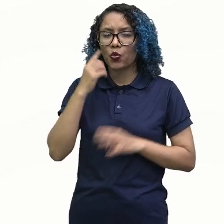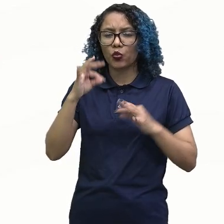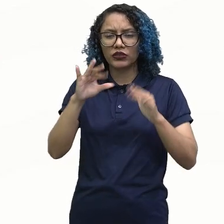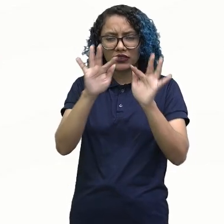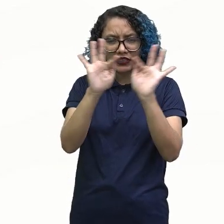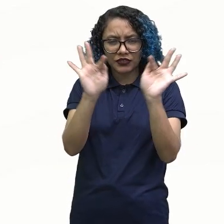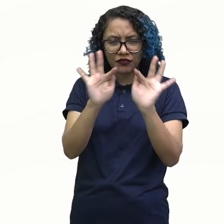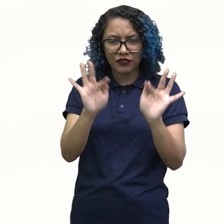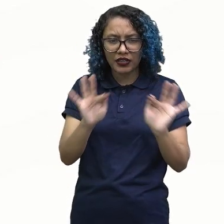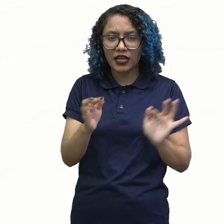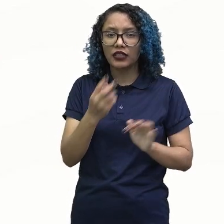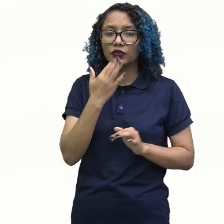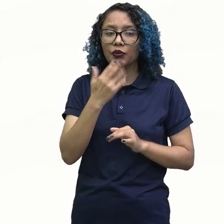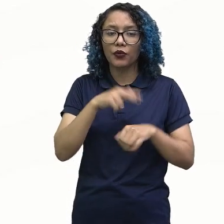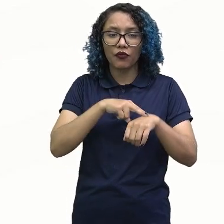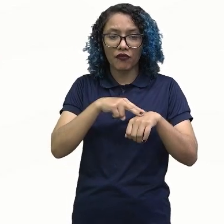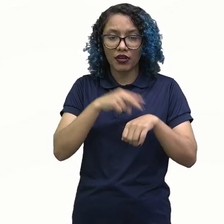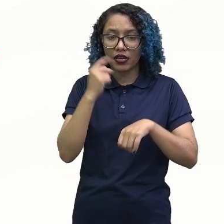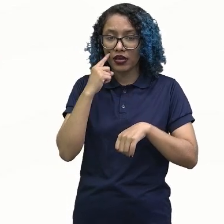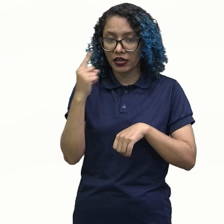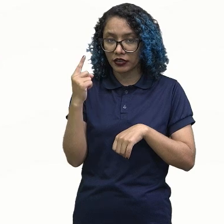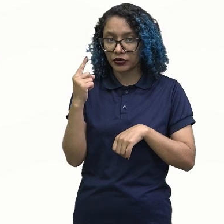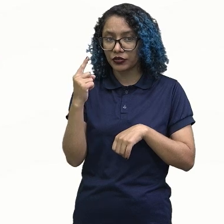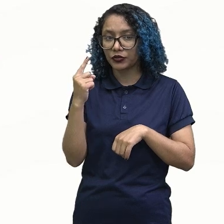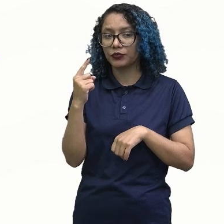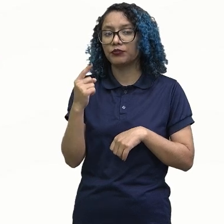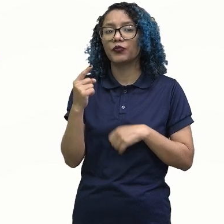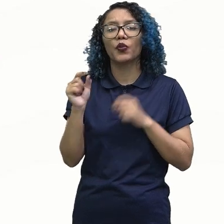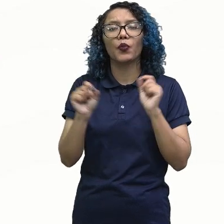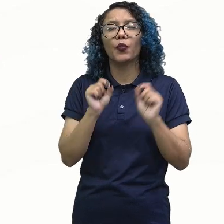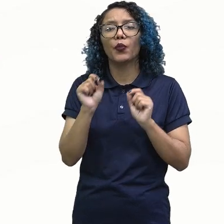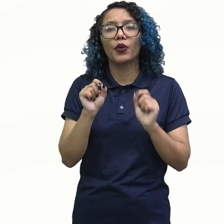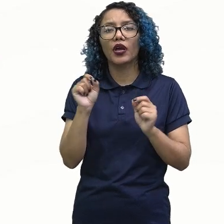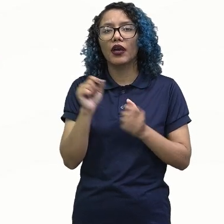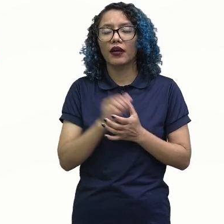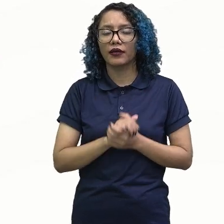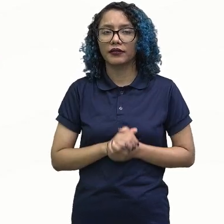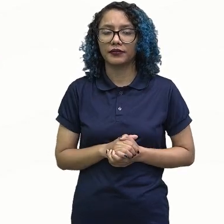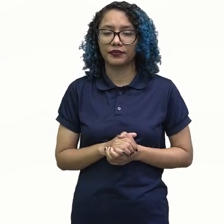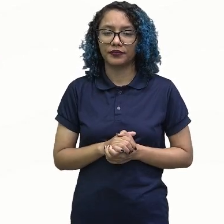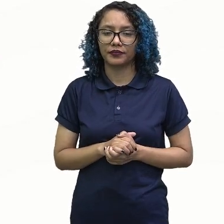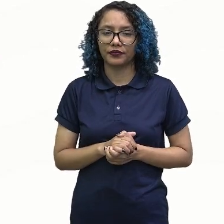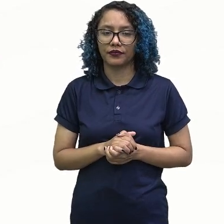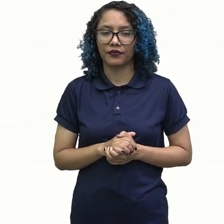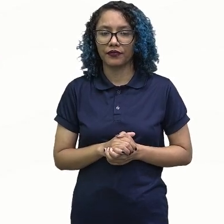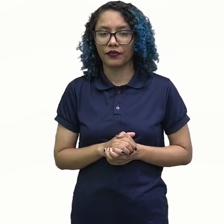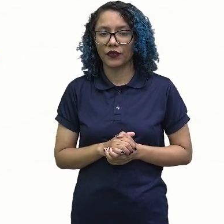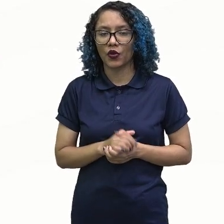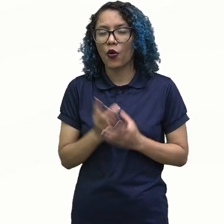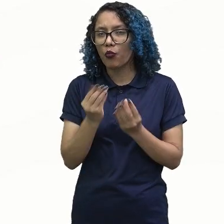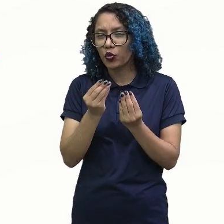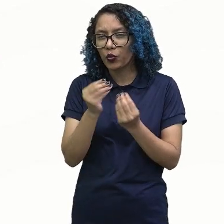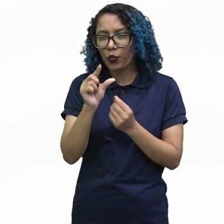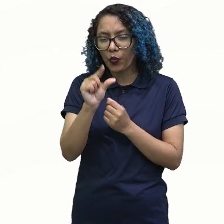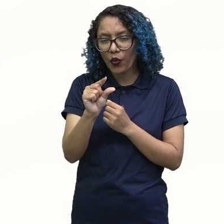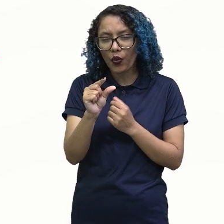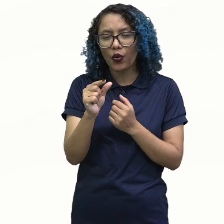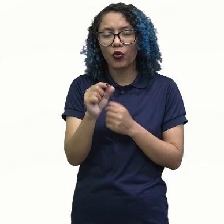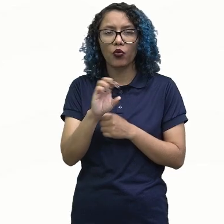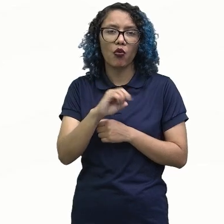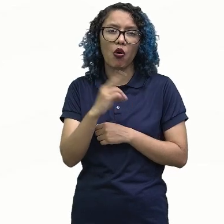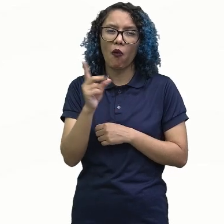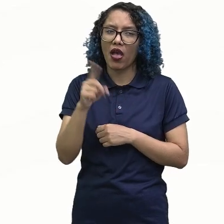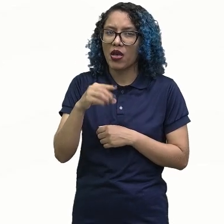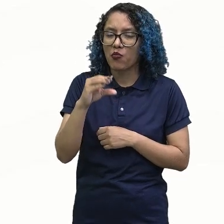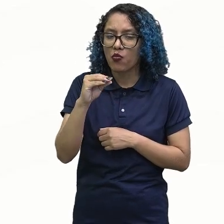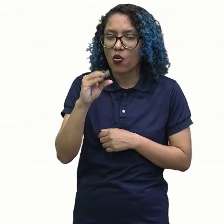expressões, né, que nós estamos trazendo para vocês, essas expressões, é muito pouco, né? É pouco,